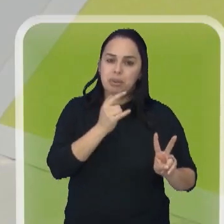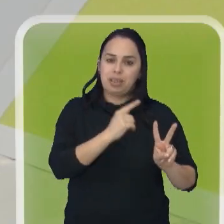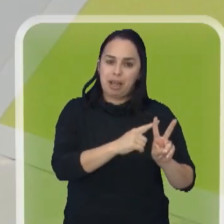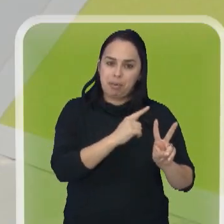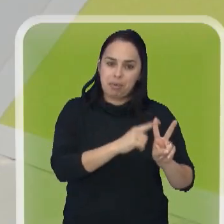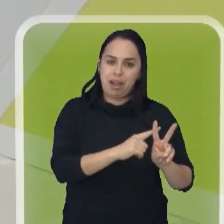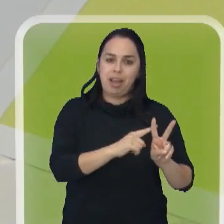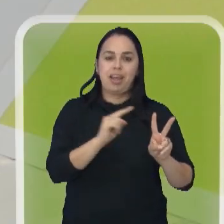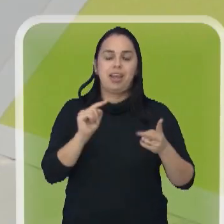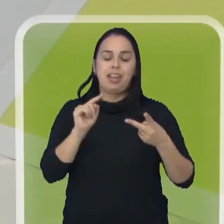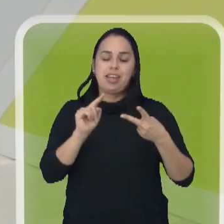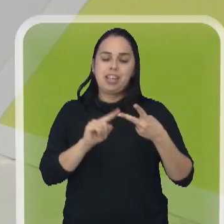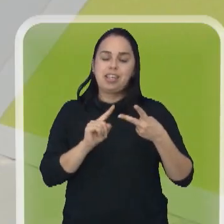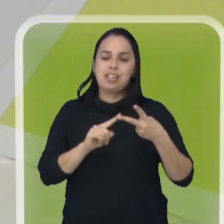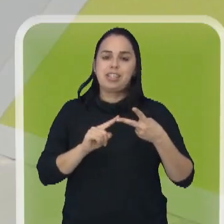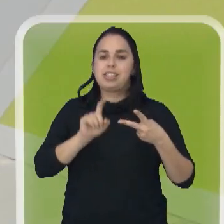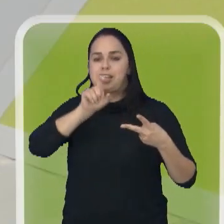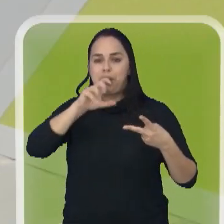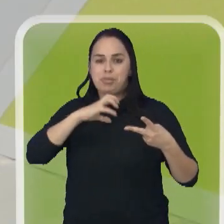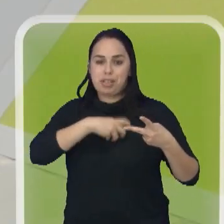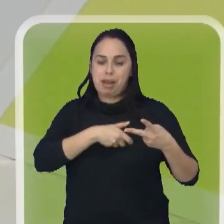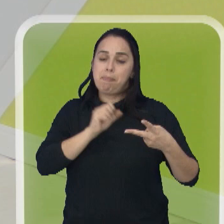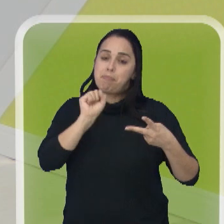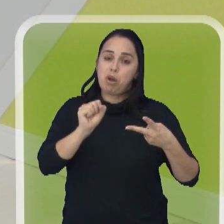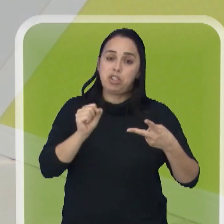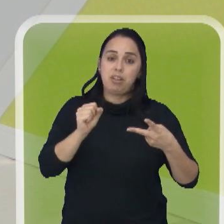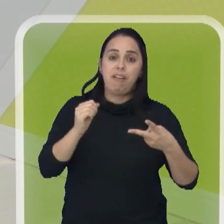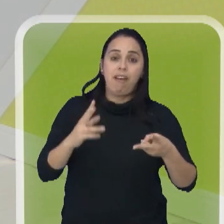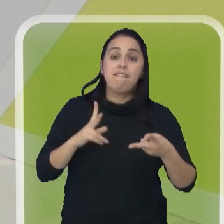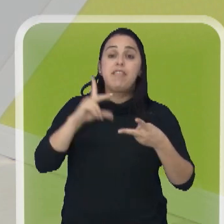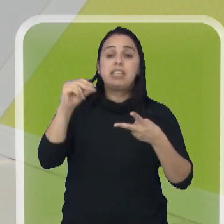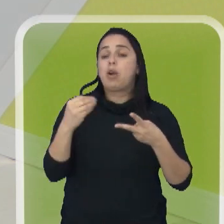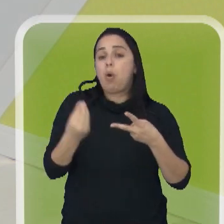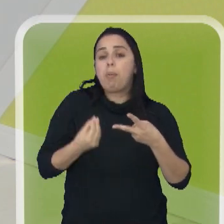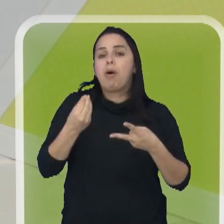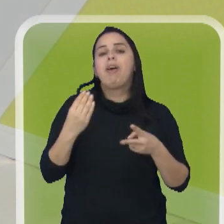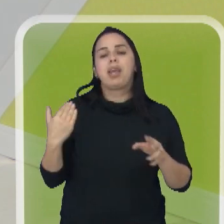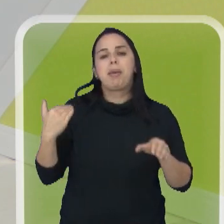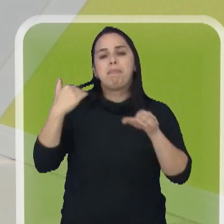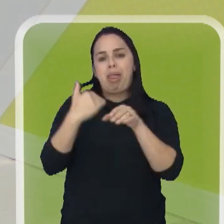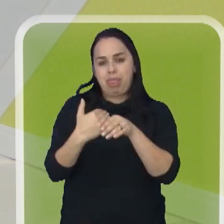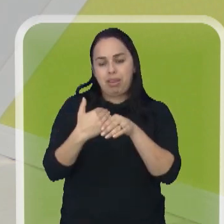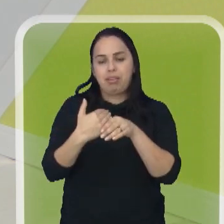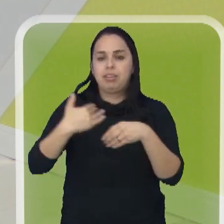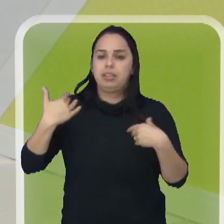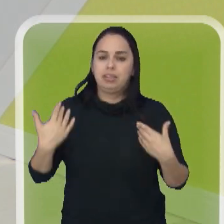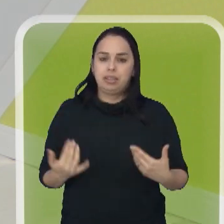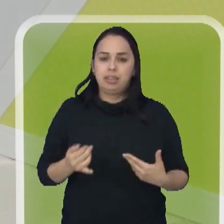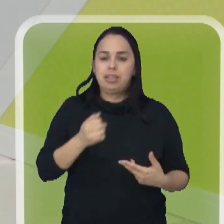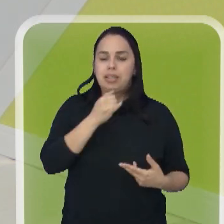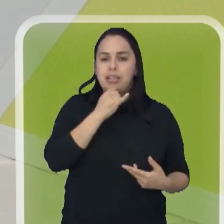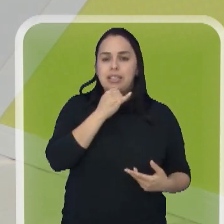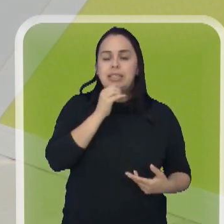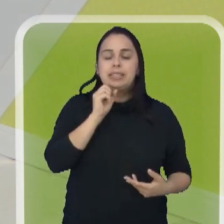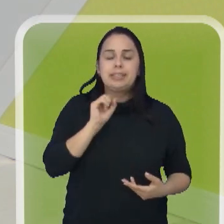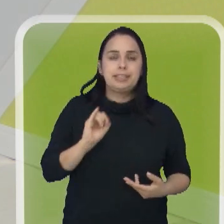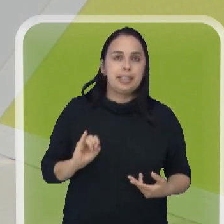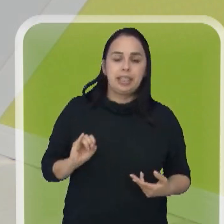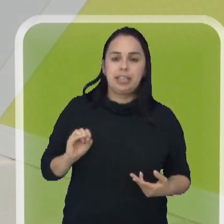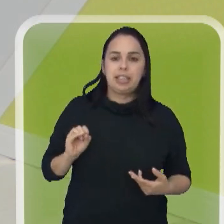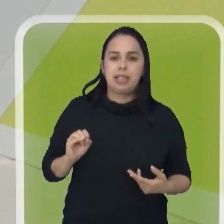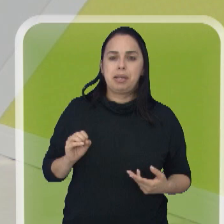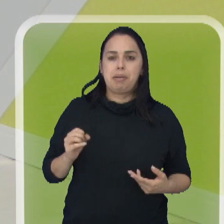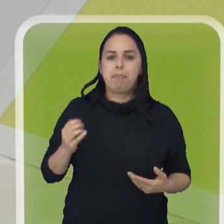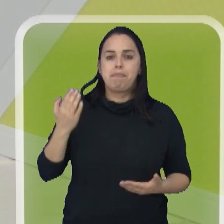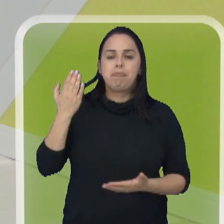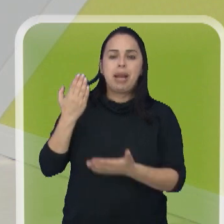e São José têm a vantagem de 2 resultados iguais, 2 empates ou, por exemplo, uma derrota por